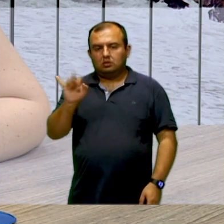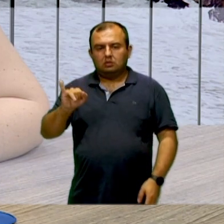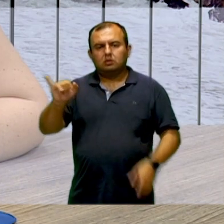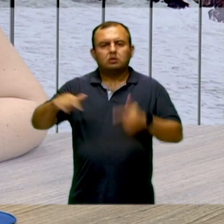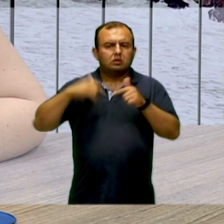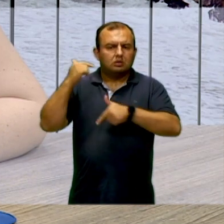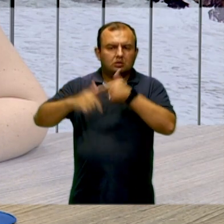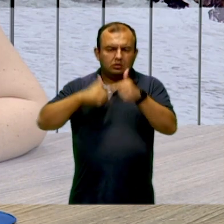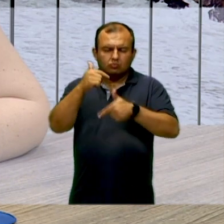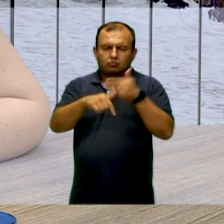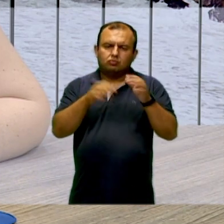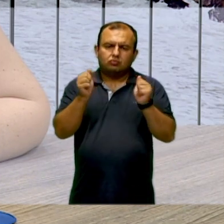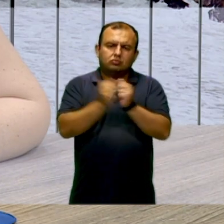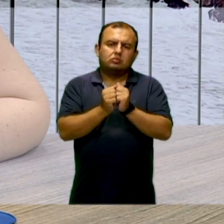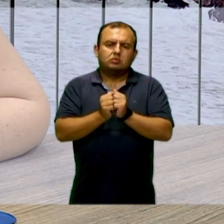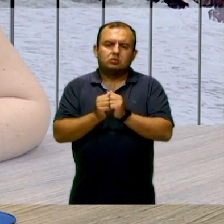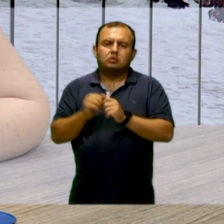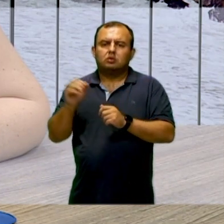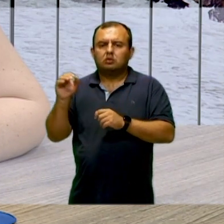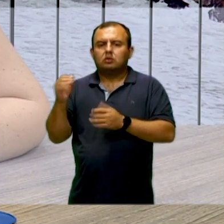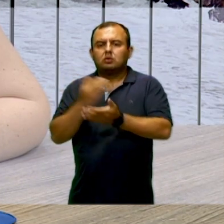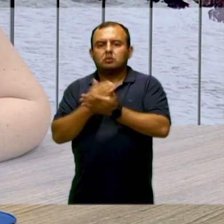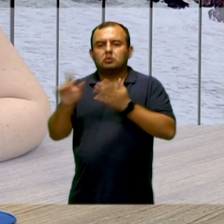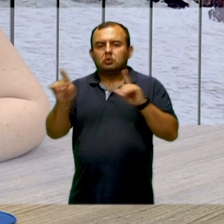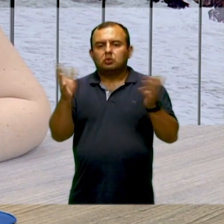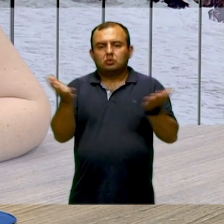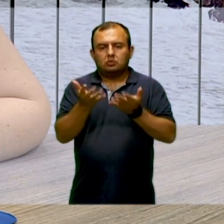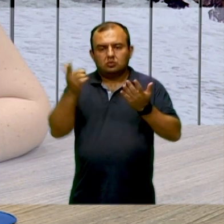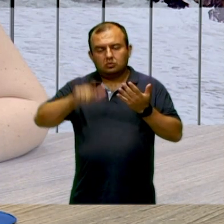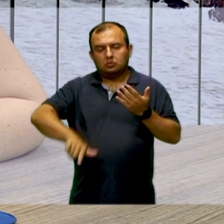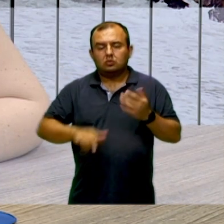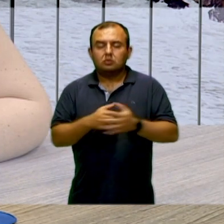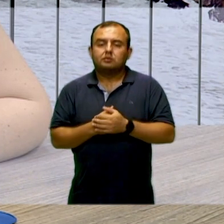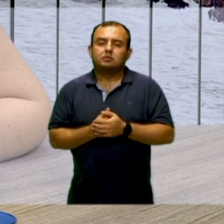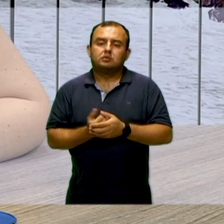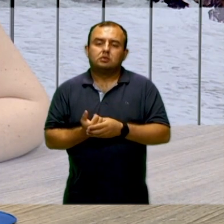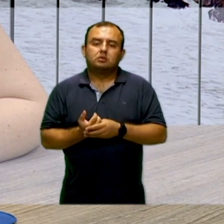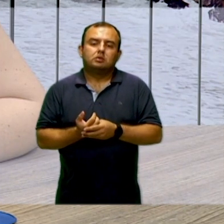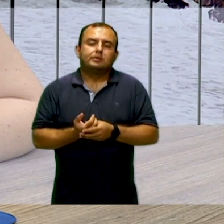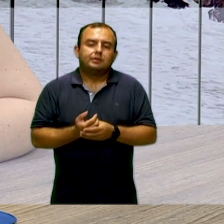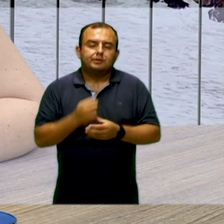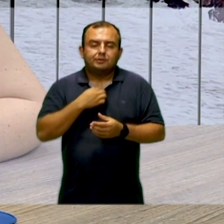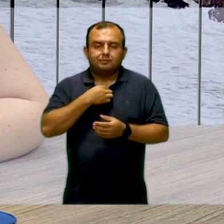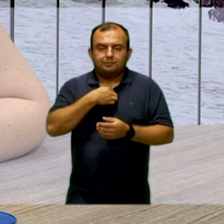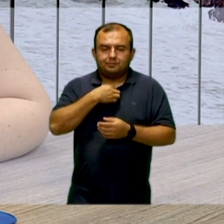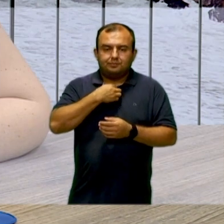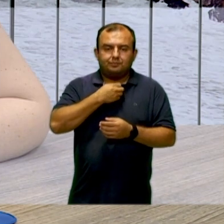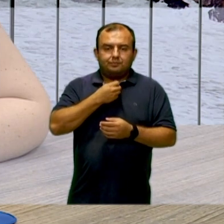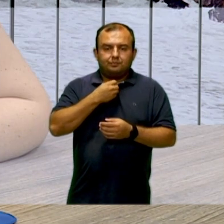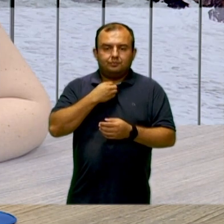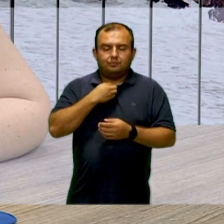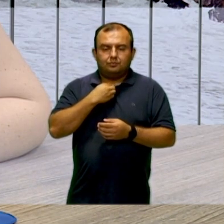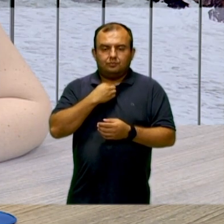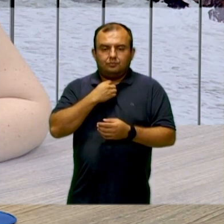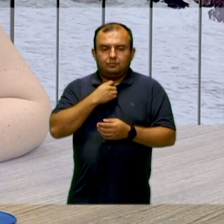todo vapor com isso. O conservatório, inclusive, começou hoje, novamente. E o